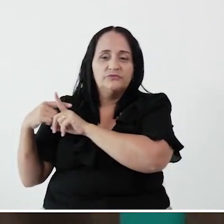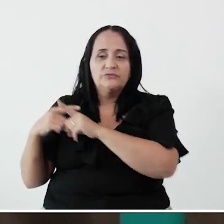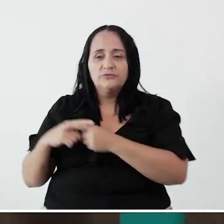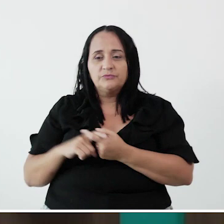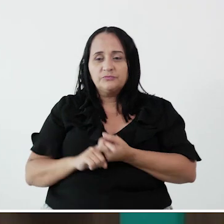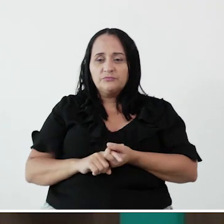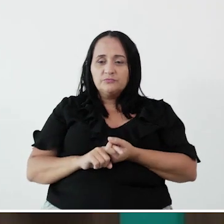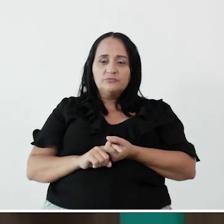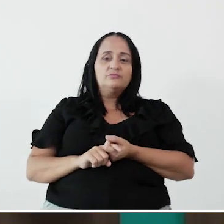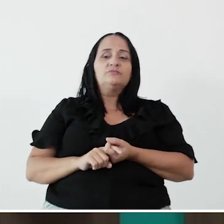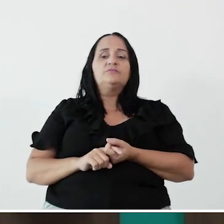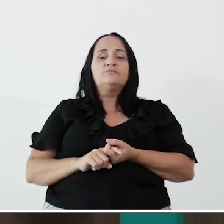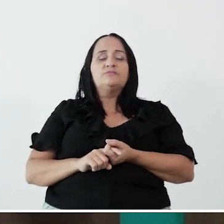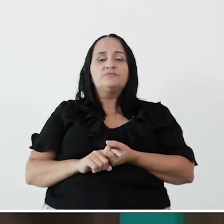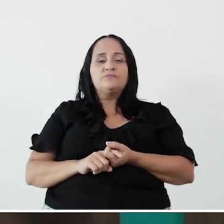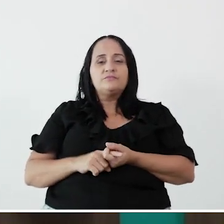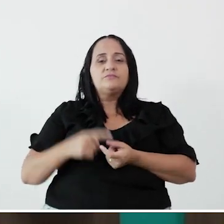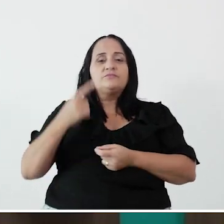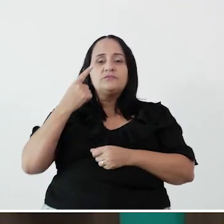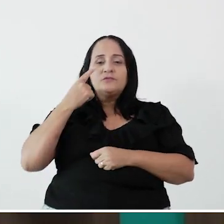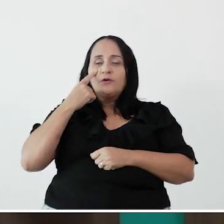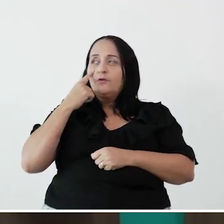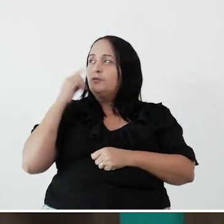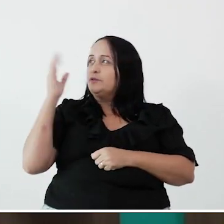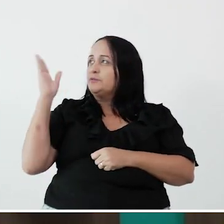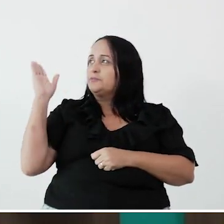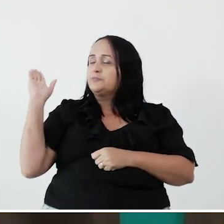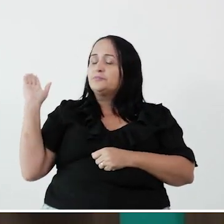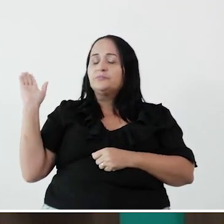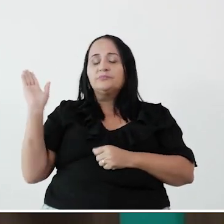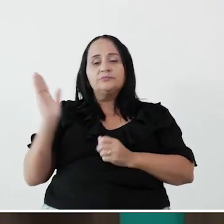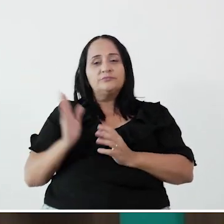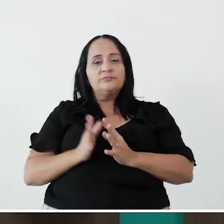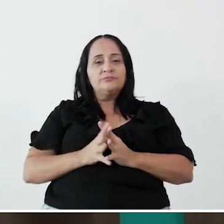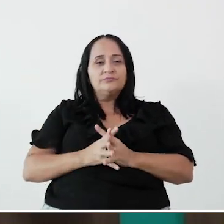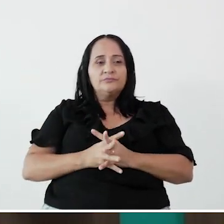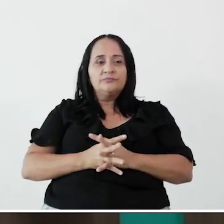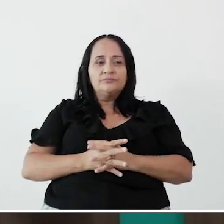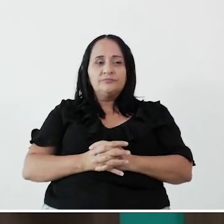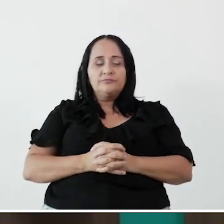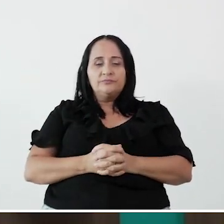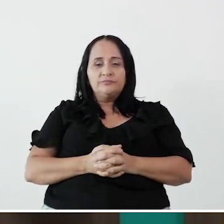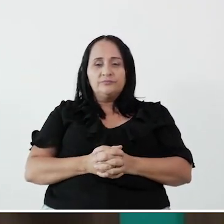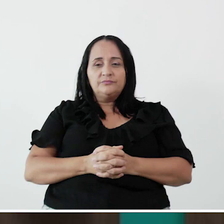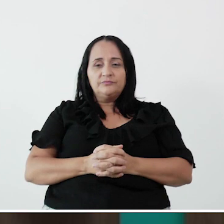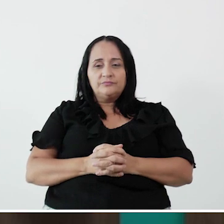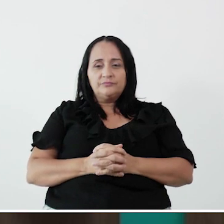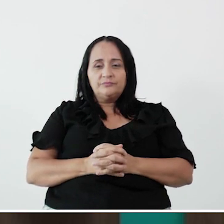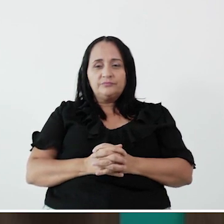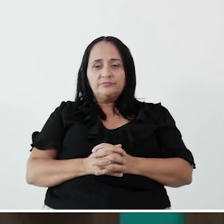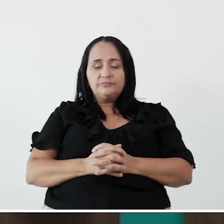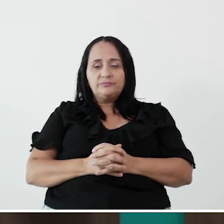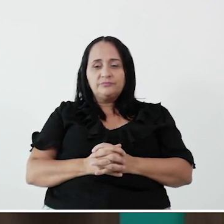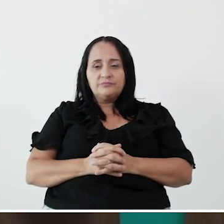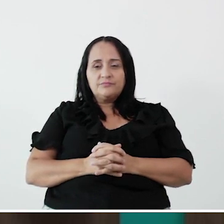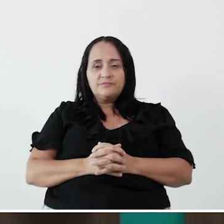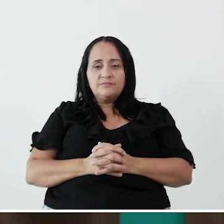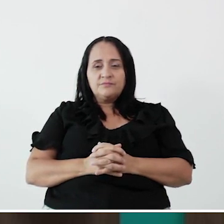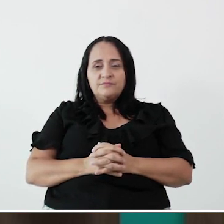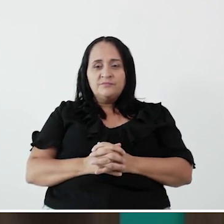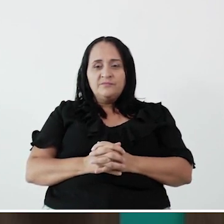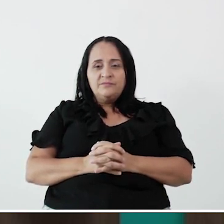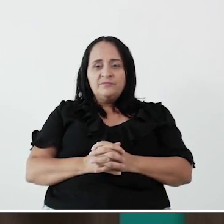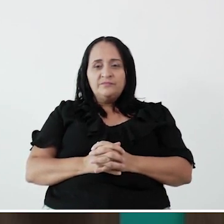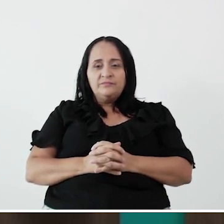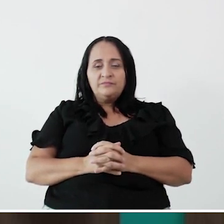Então, olha, 1, 2, 3, 4, 5 e 6.